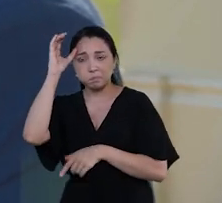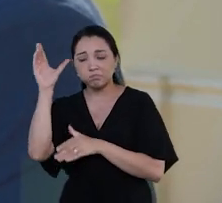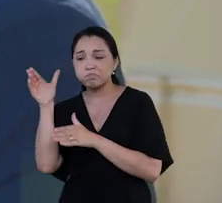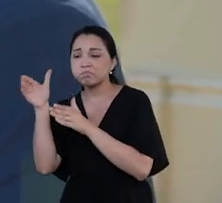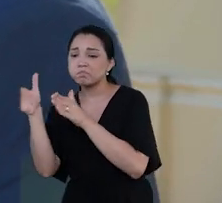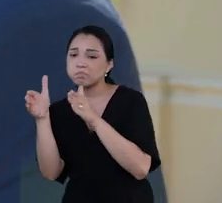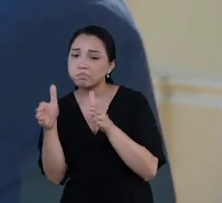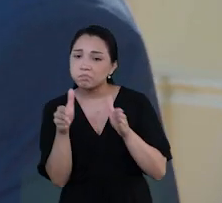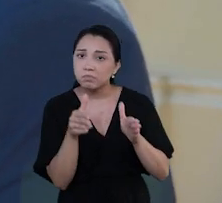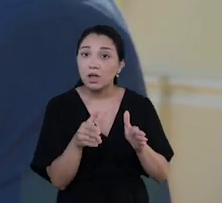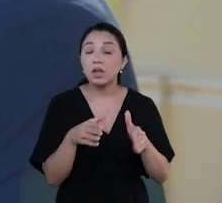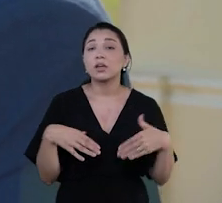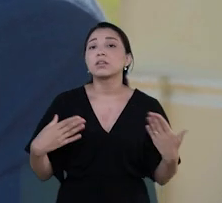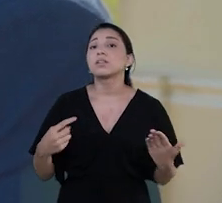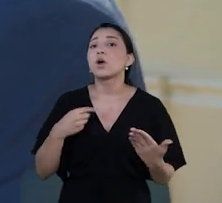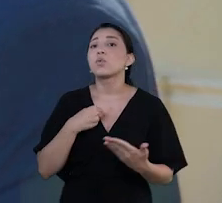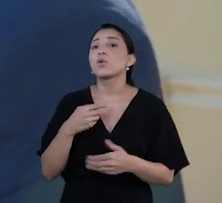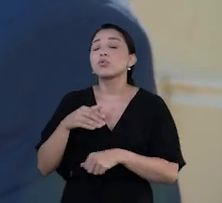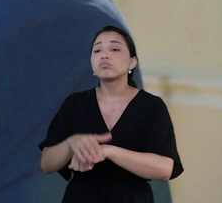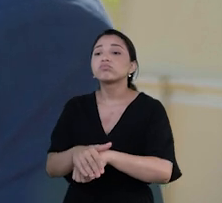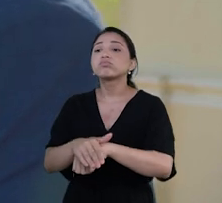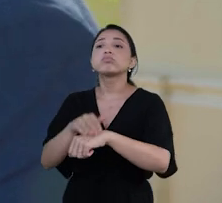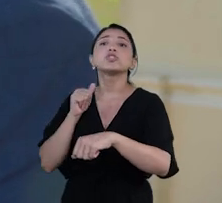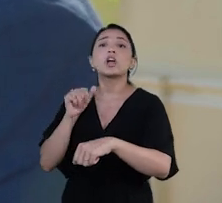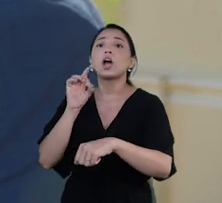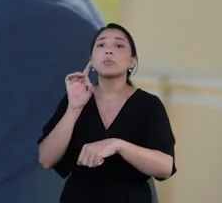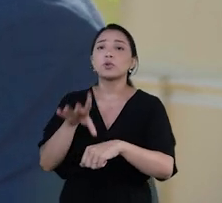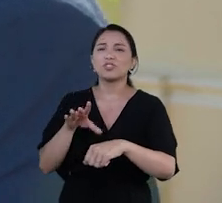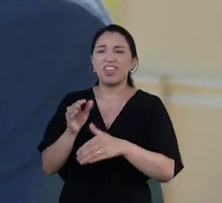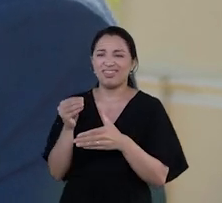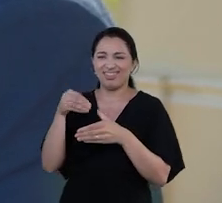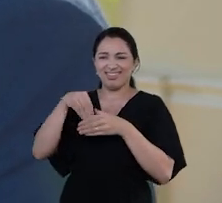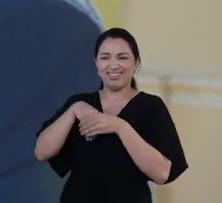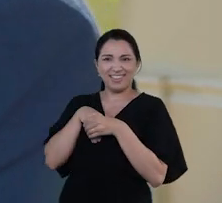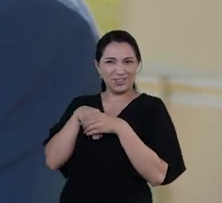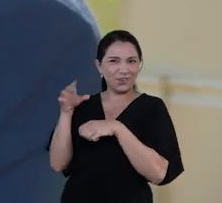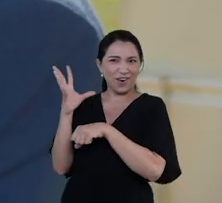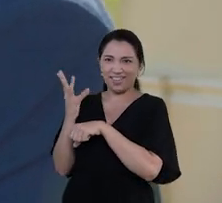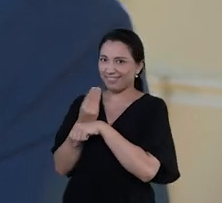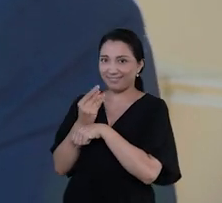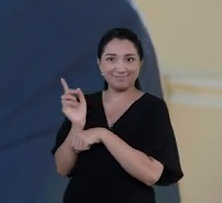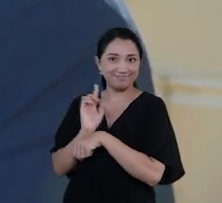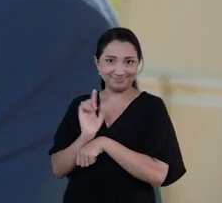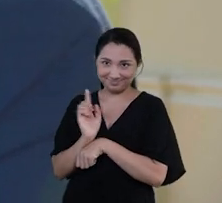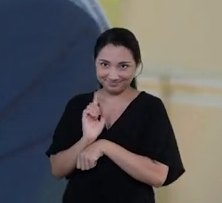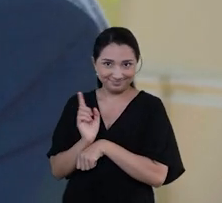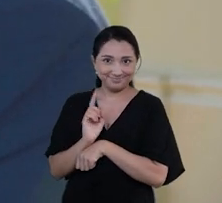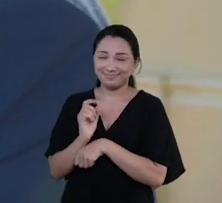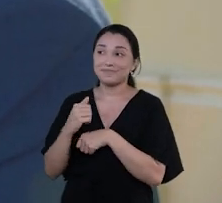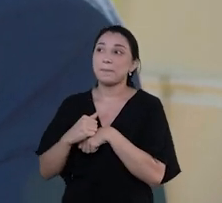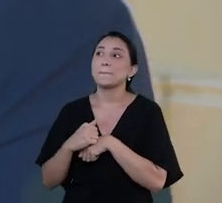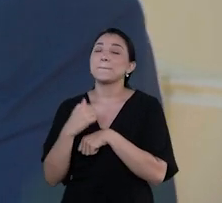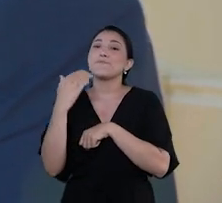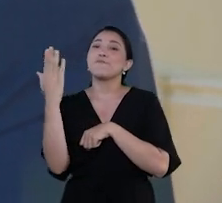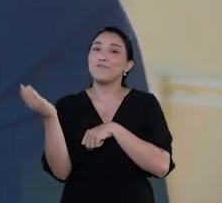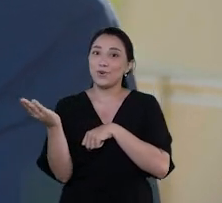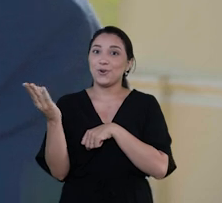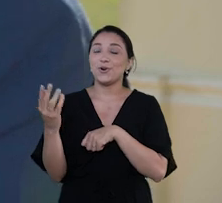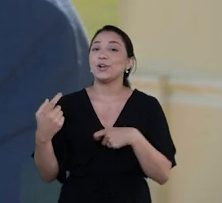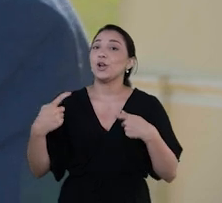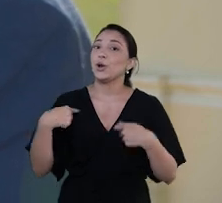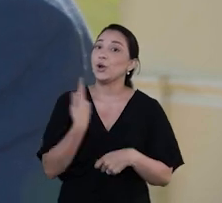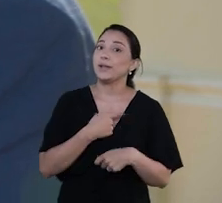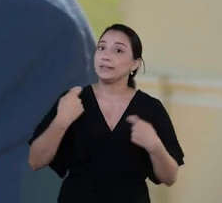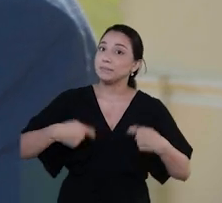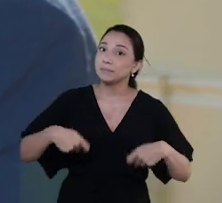esse chamamento para além do dos muros do evento é que a gente possa desenvolver a nossa gestão considerando a sustentabilidade e